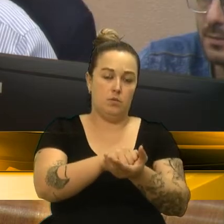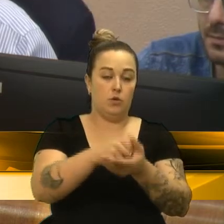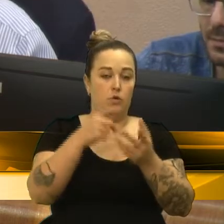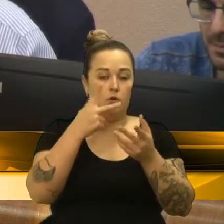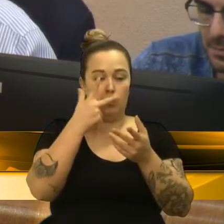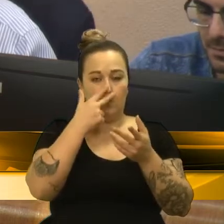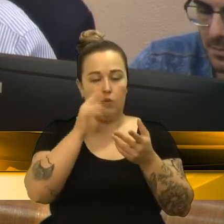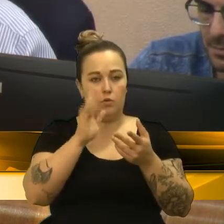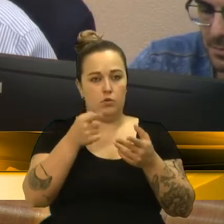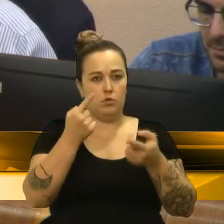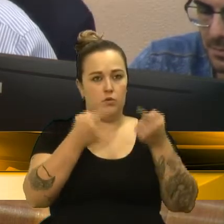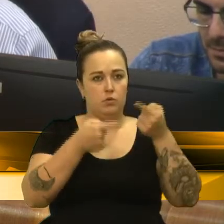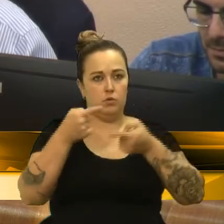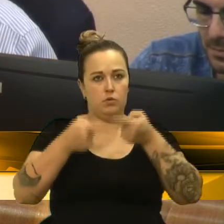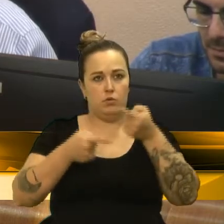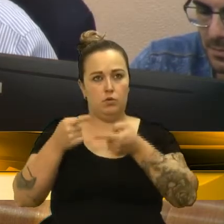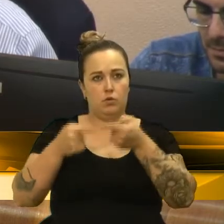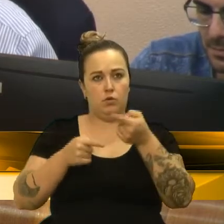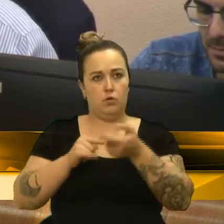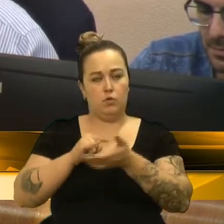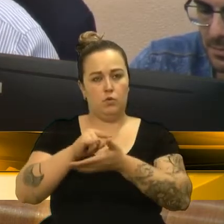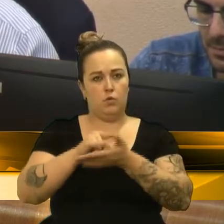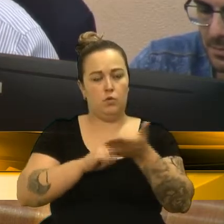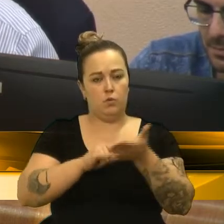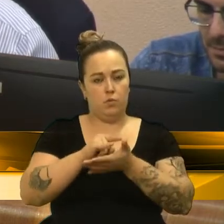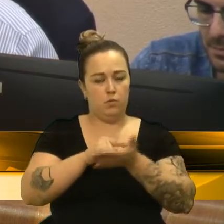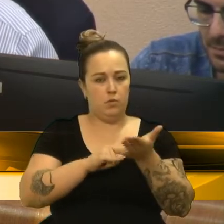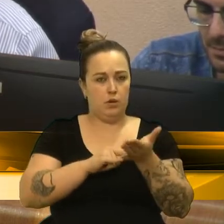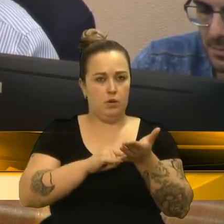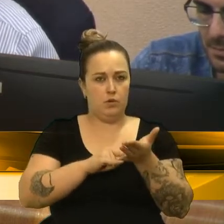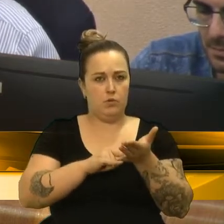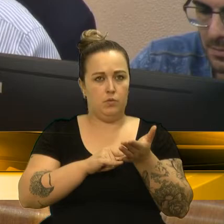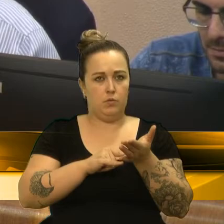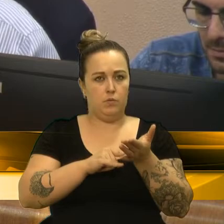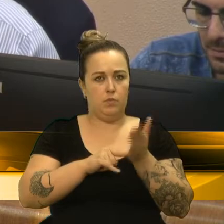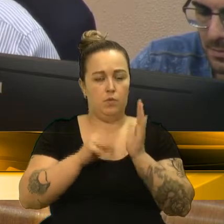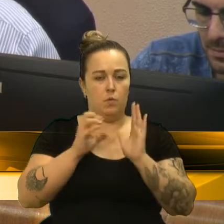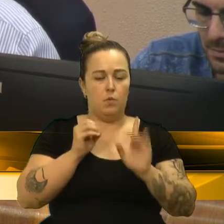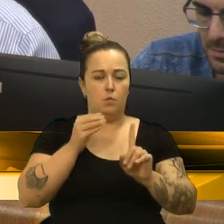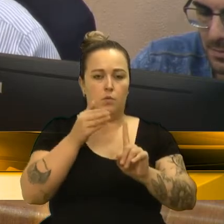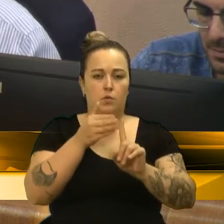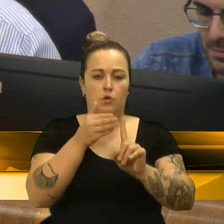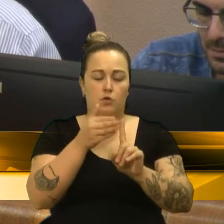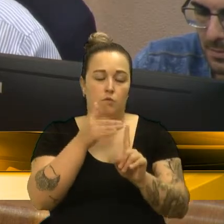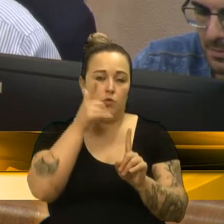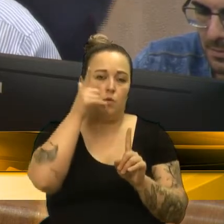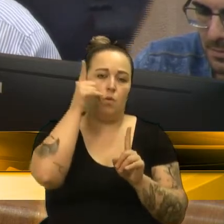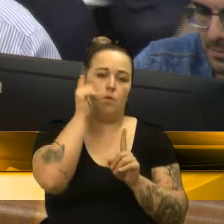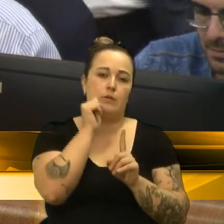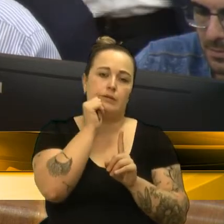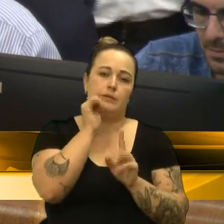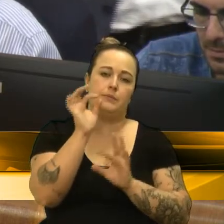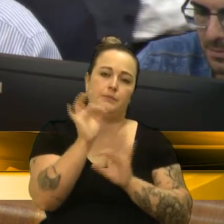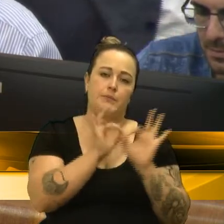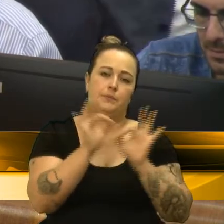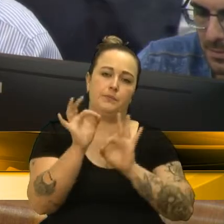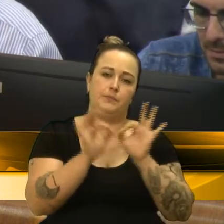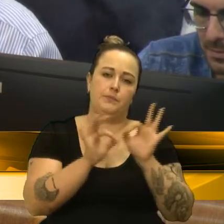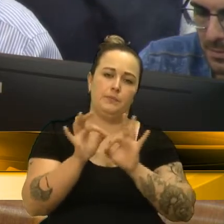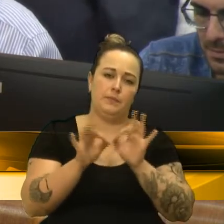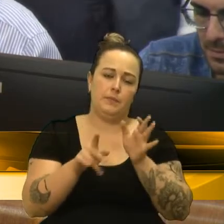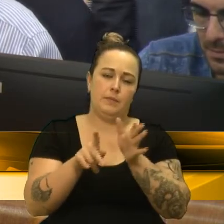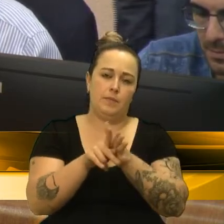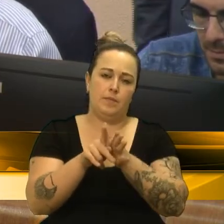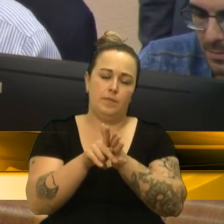vez deferida a liminar no mandato de segurança outrora impetrado, para o fim de que fosse providenciada a elaboração da ata da sessão legislativa